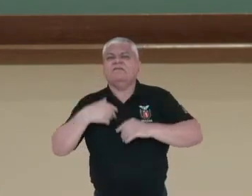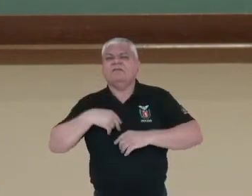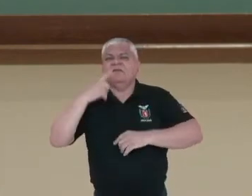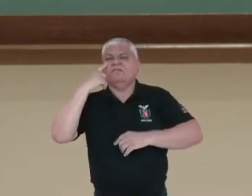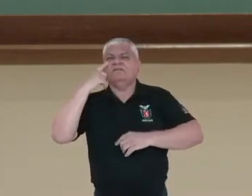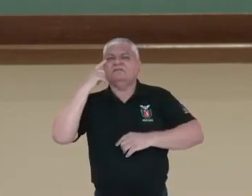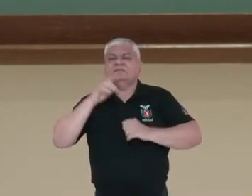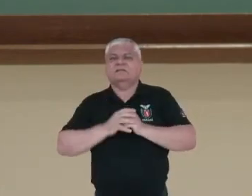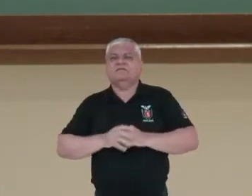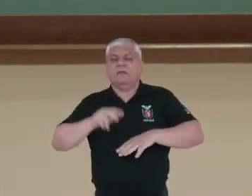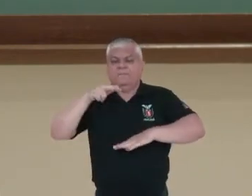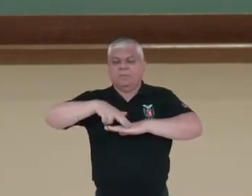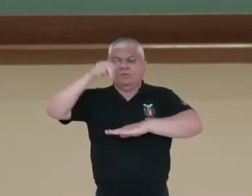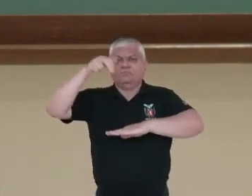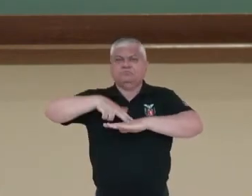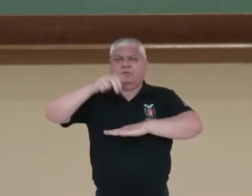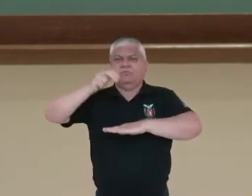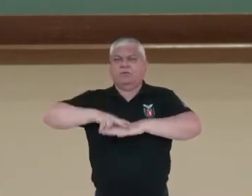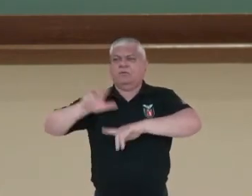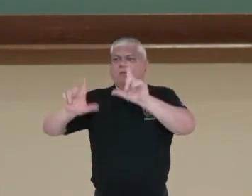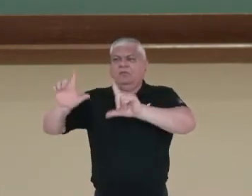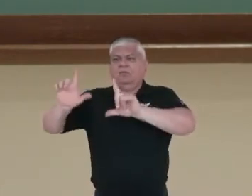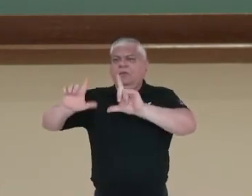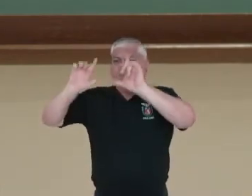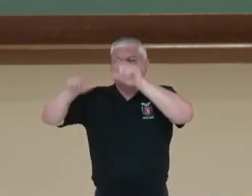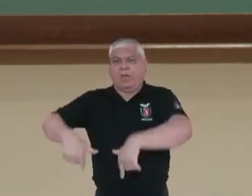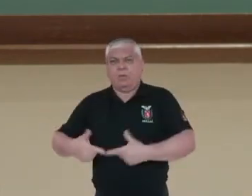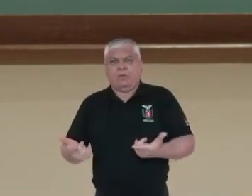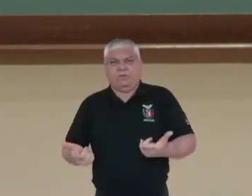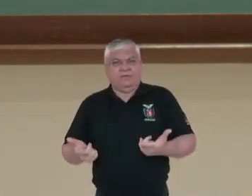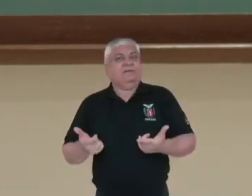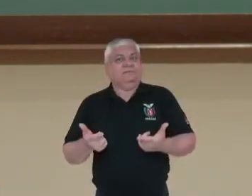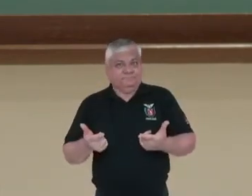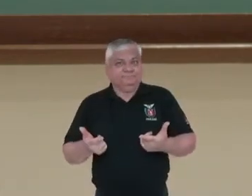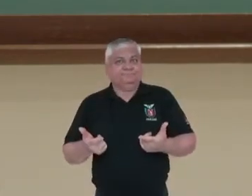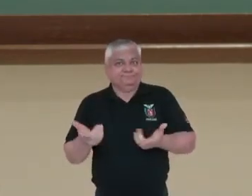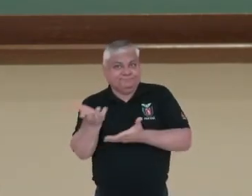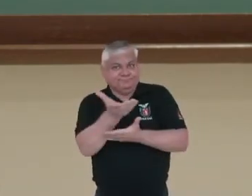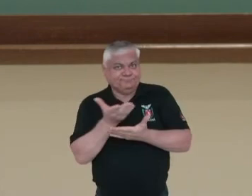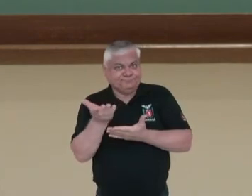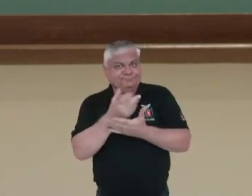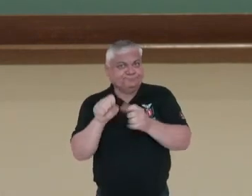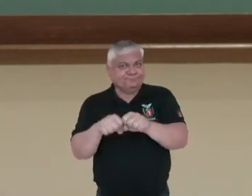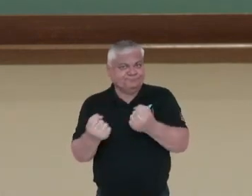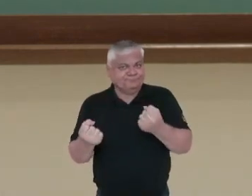vídeo aí começar a pular E ali a televisão microondas tu quebra